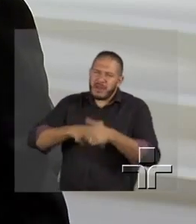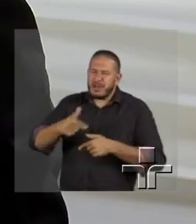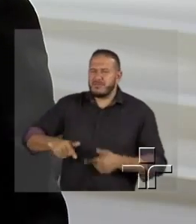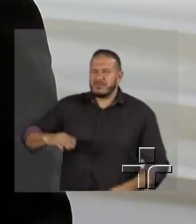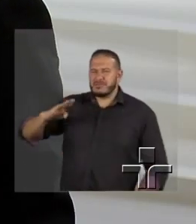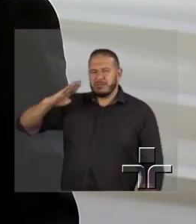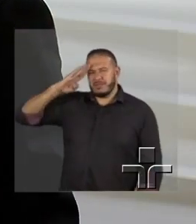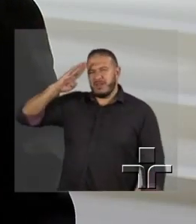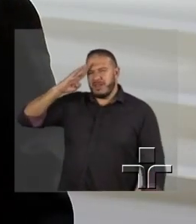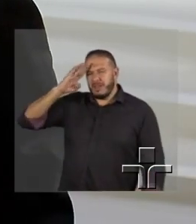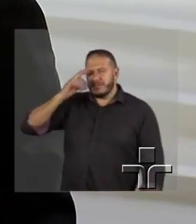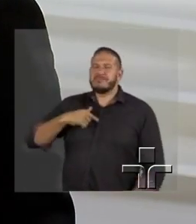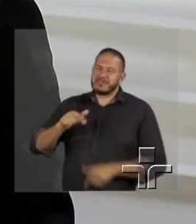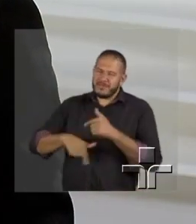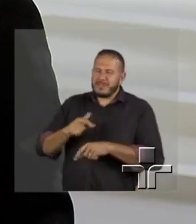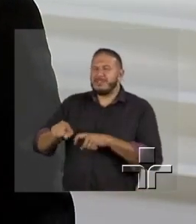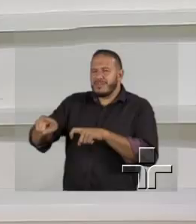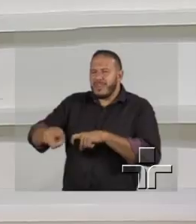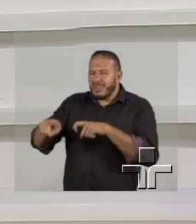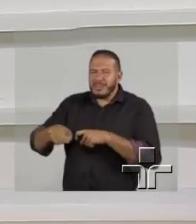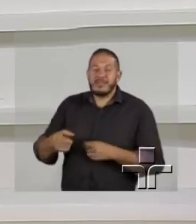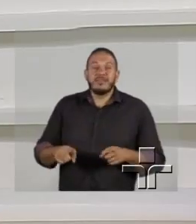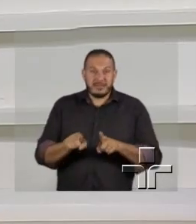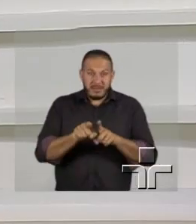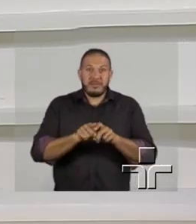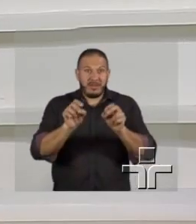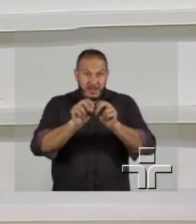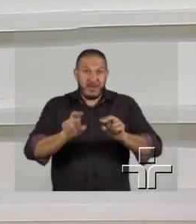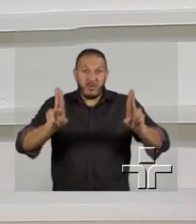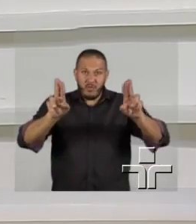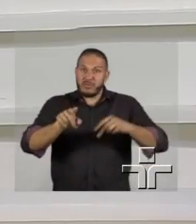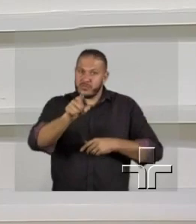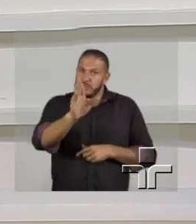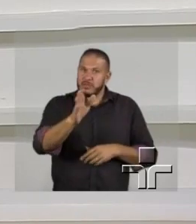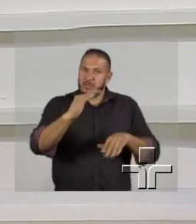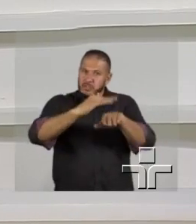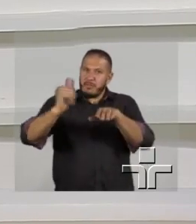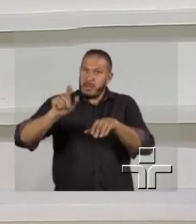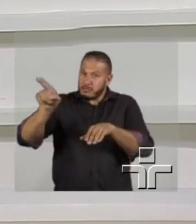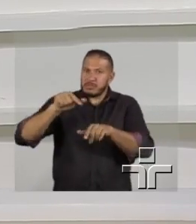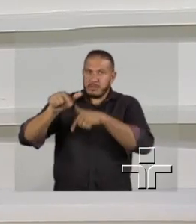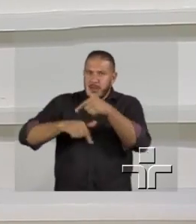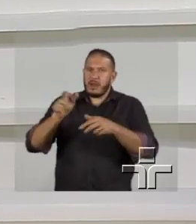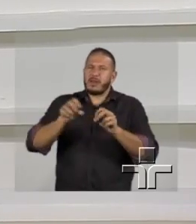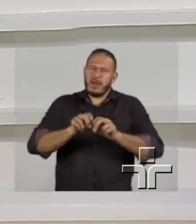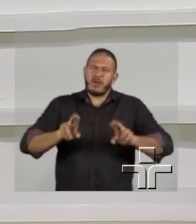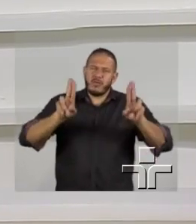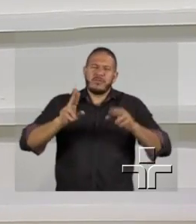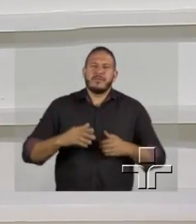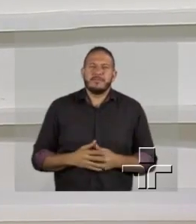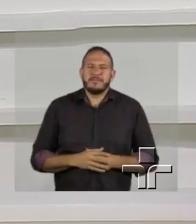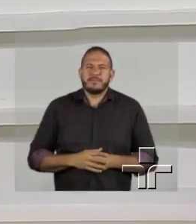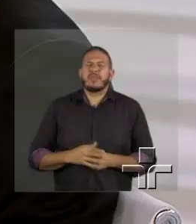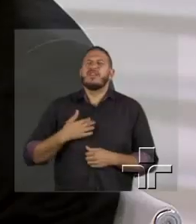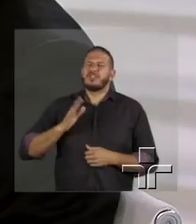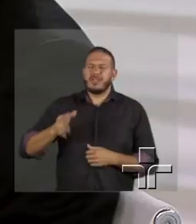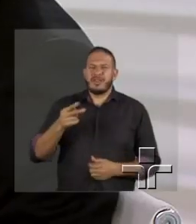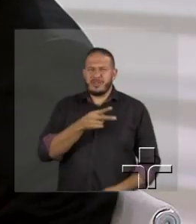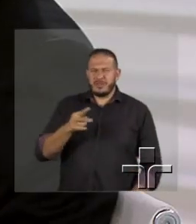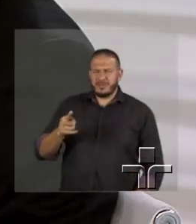grande, provavelmente quando voltar o STF, então isso daí volta à tona. Não quero aqui eu julgar o STF,